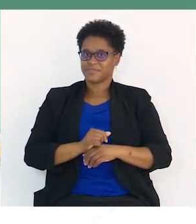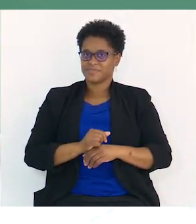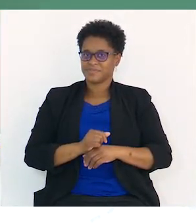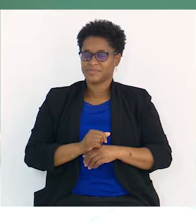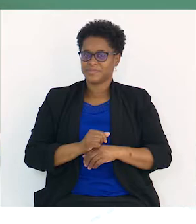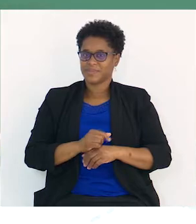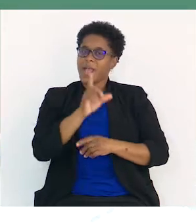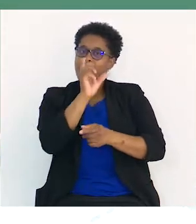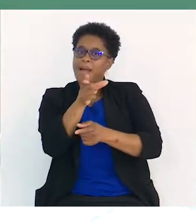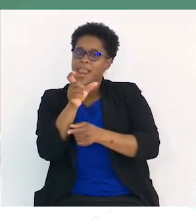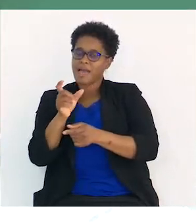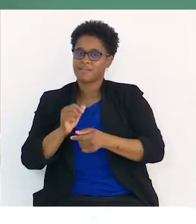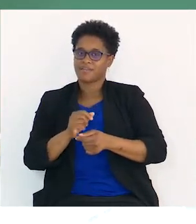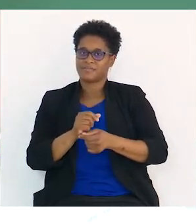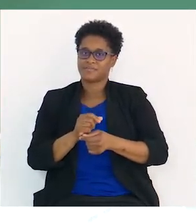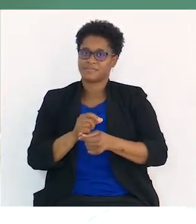palavra,